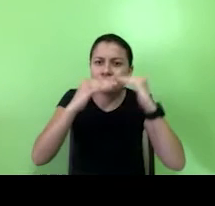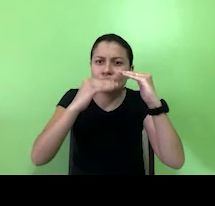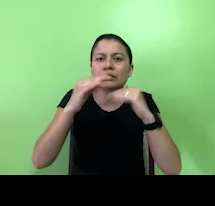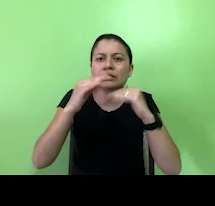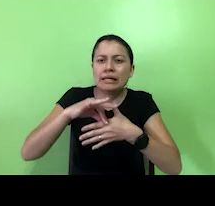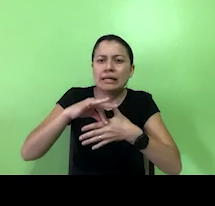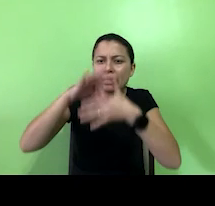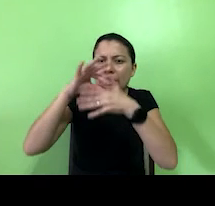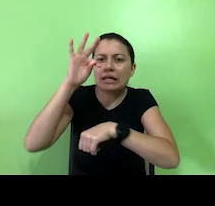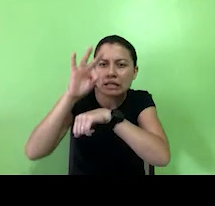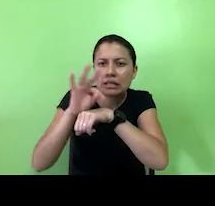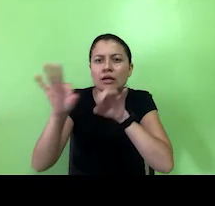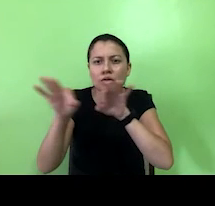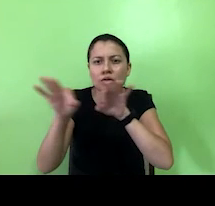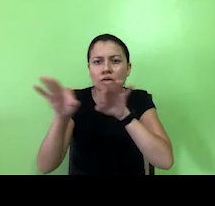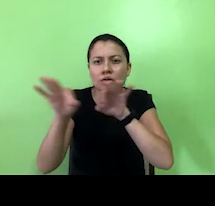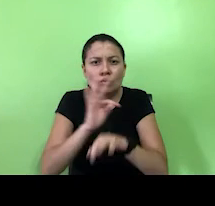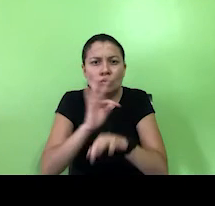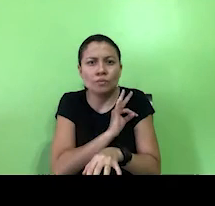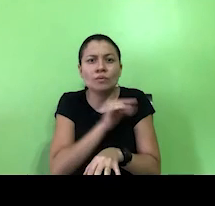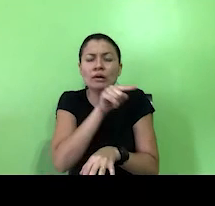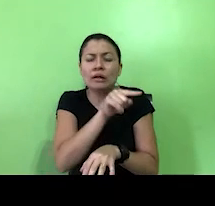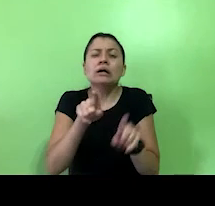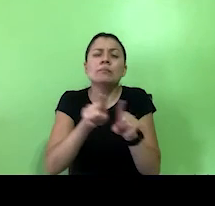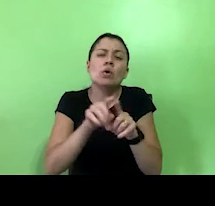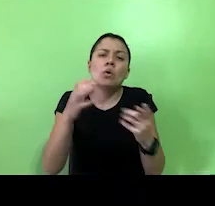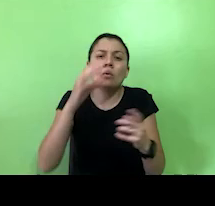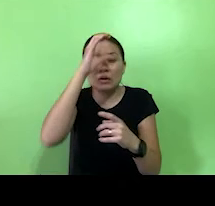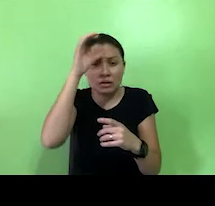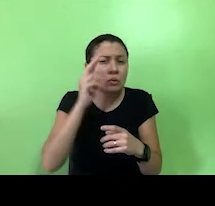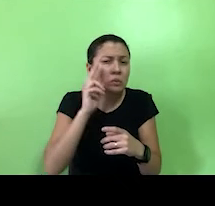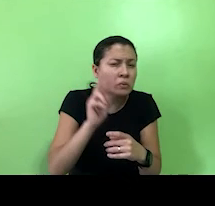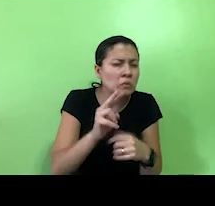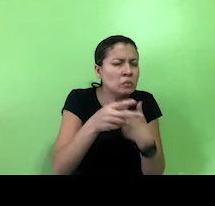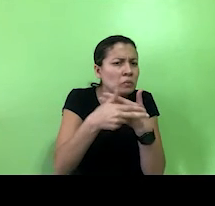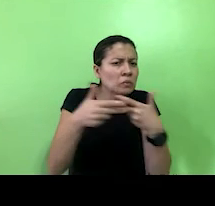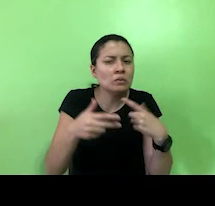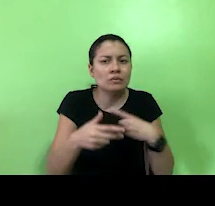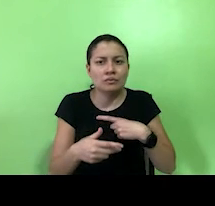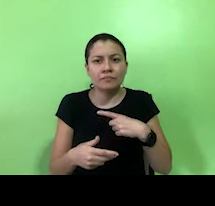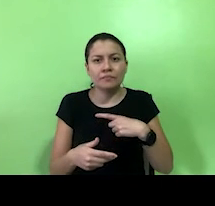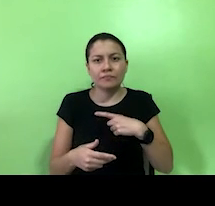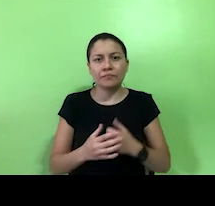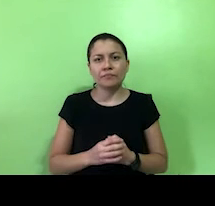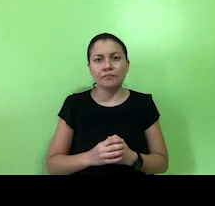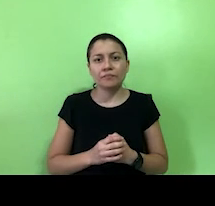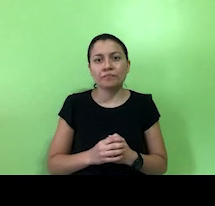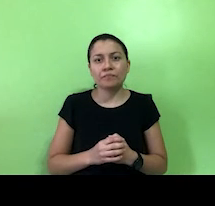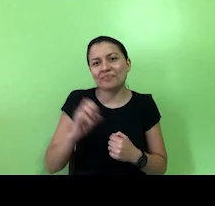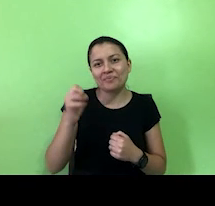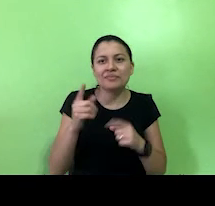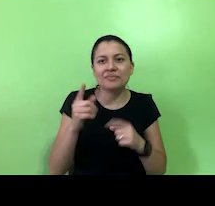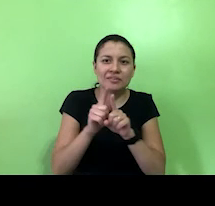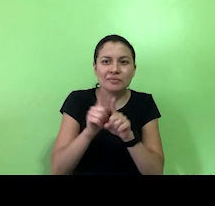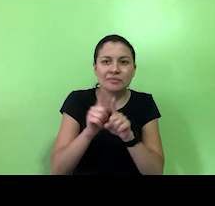do nosso projeto, o cliente que estava olhando a parte de negócio, e no meio o protótipo